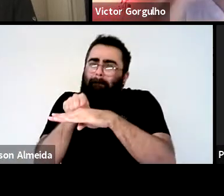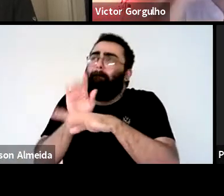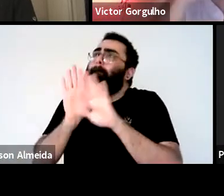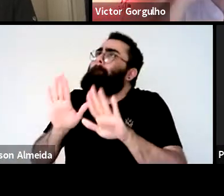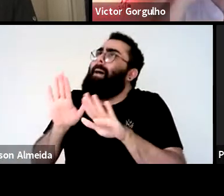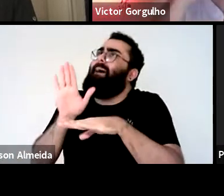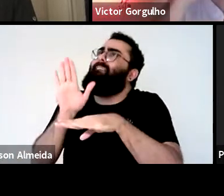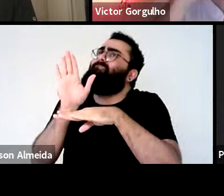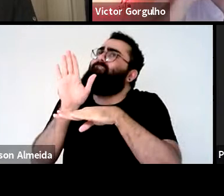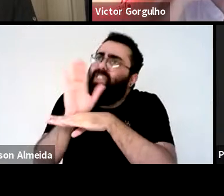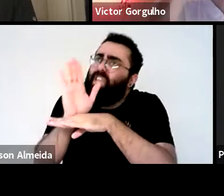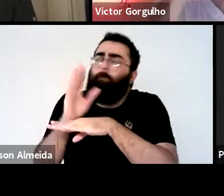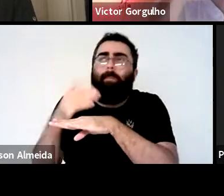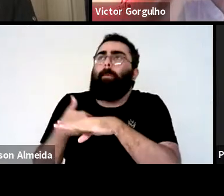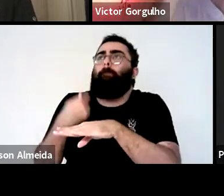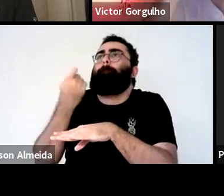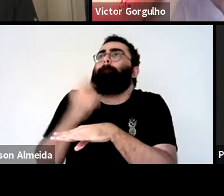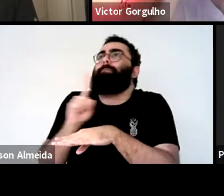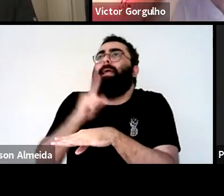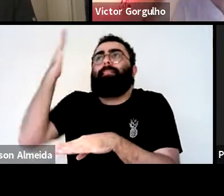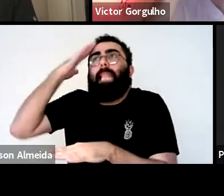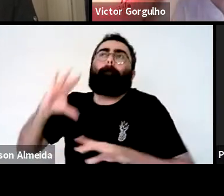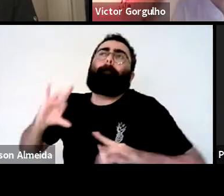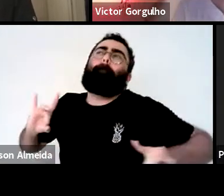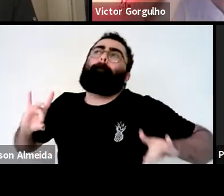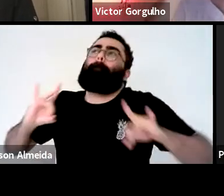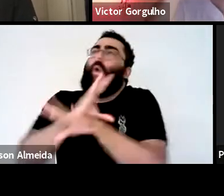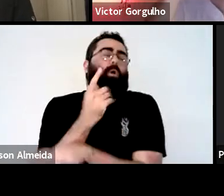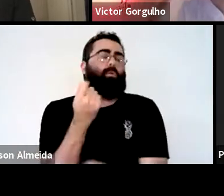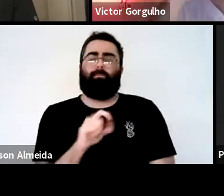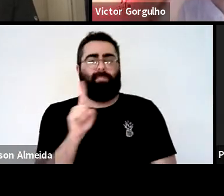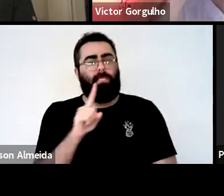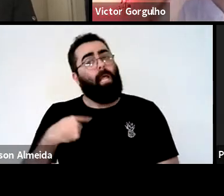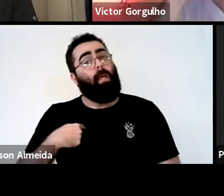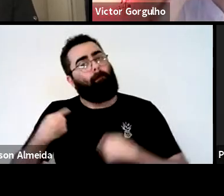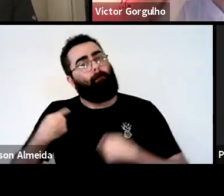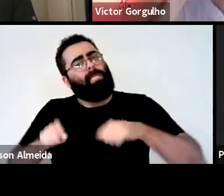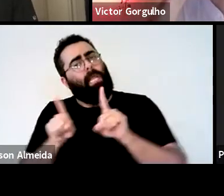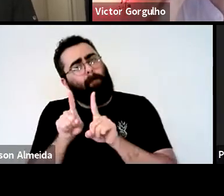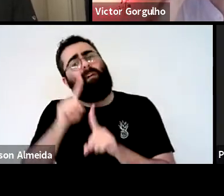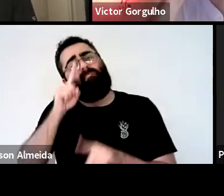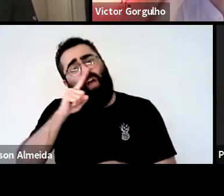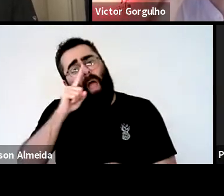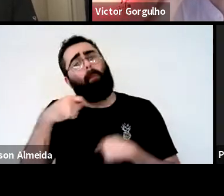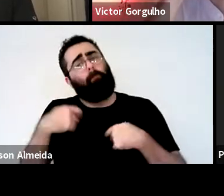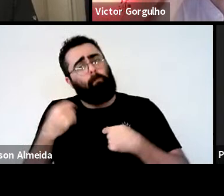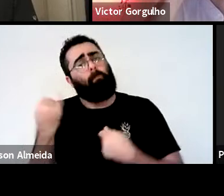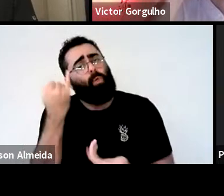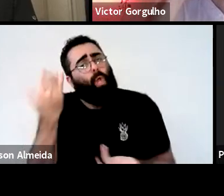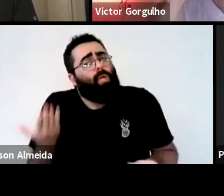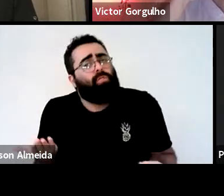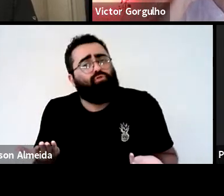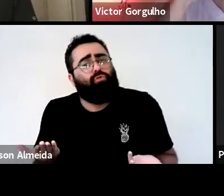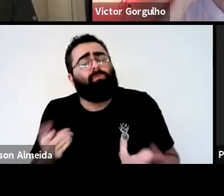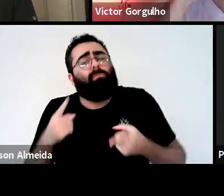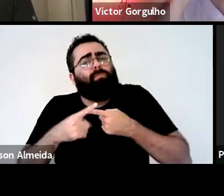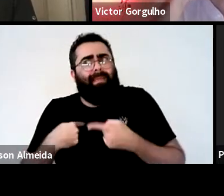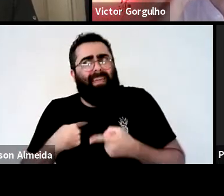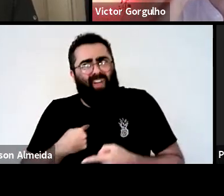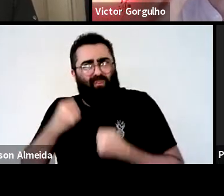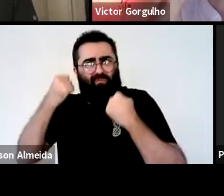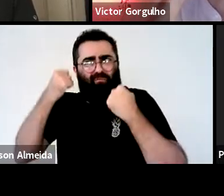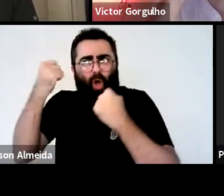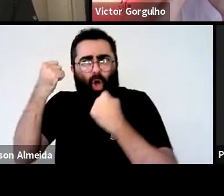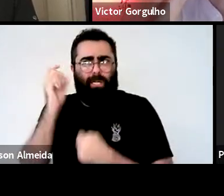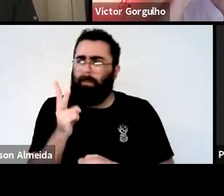sobre ele o tempo inteiro, assim, a gente precisa estar frágil ali em algum momento, precisa ter algum espaço para que alguma coisa possa vir a acontecer, sabe?